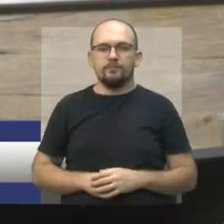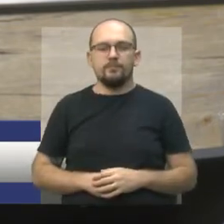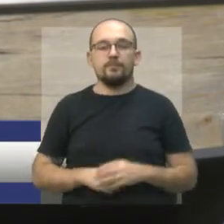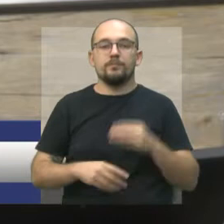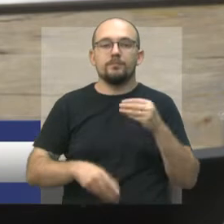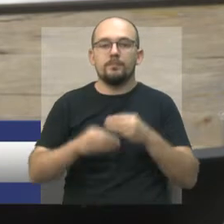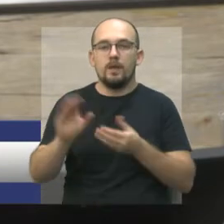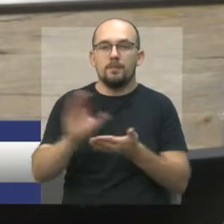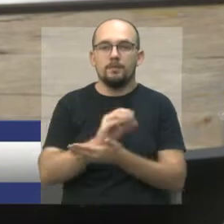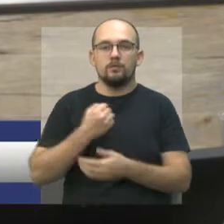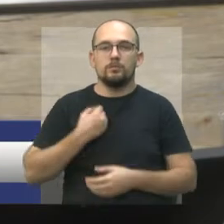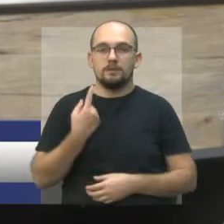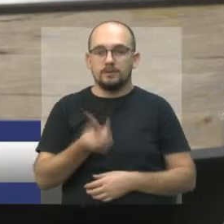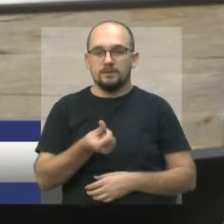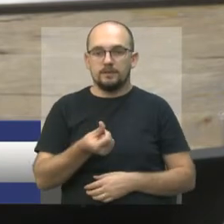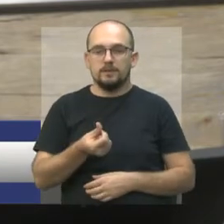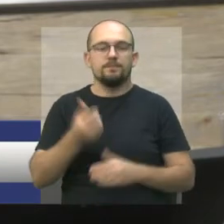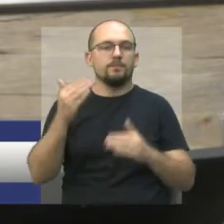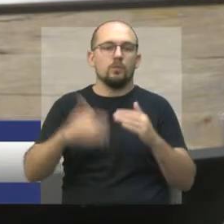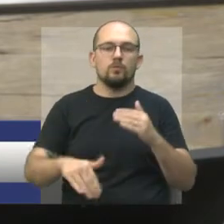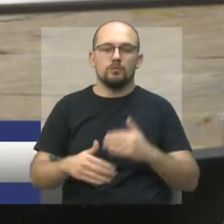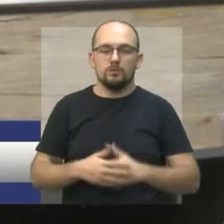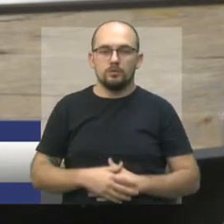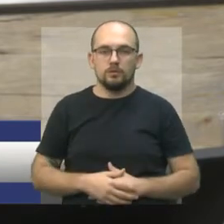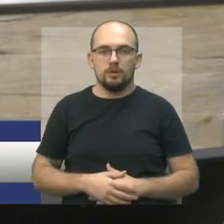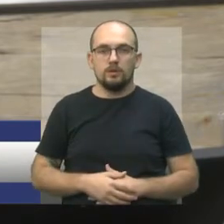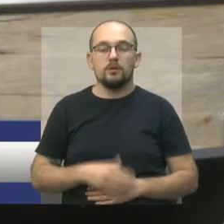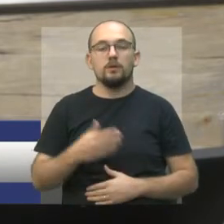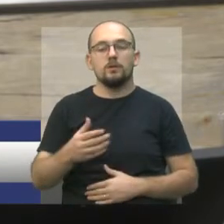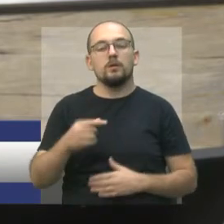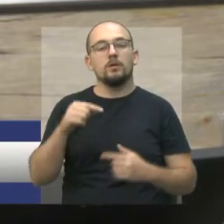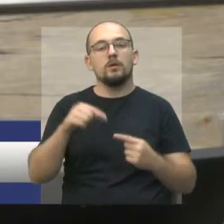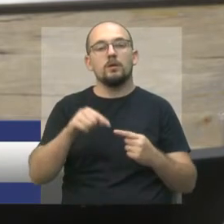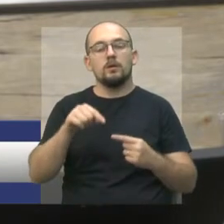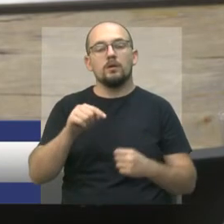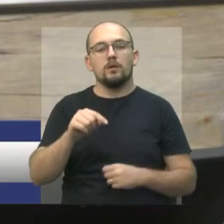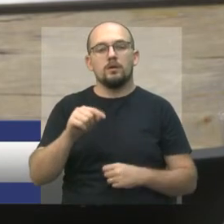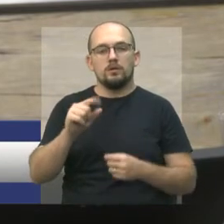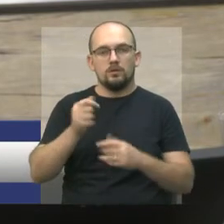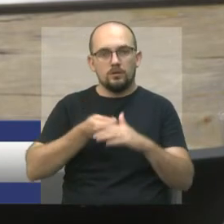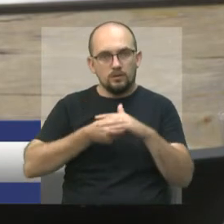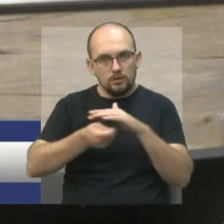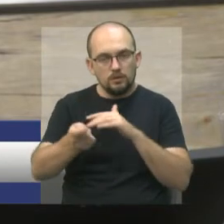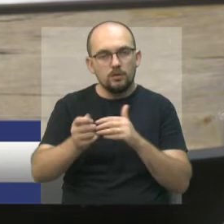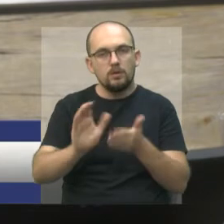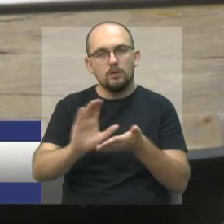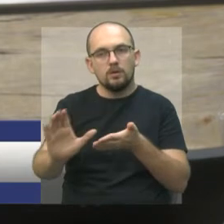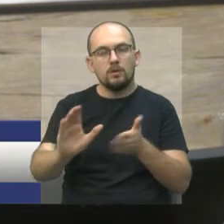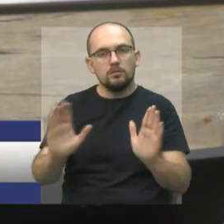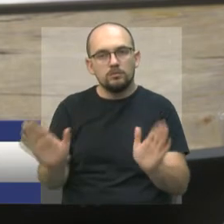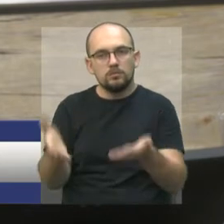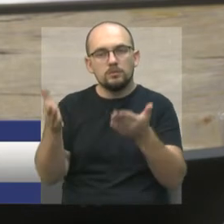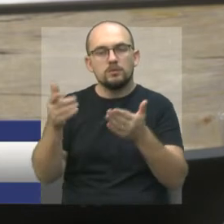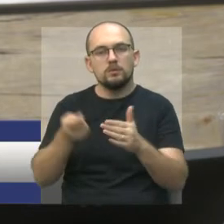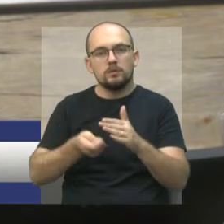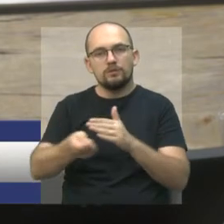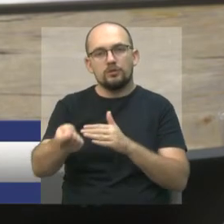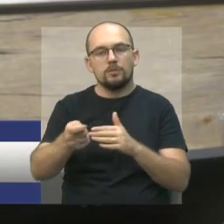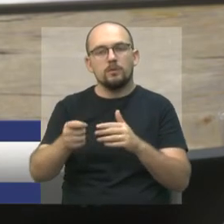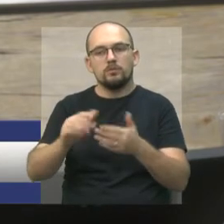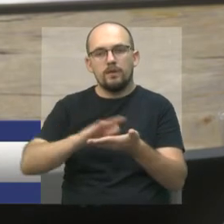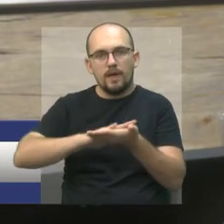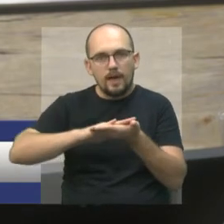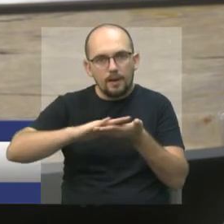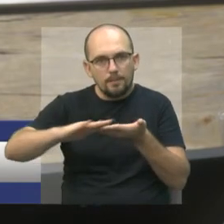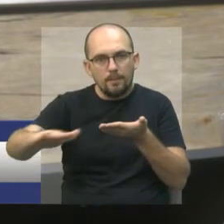Emenda número 16, contrária. Vez que a destinação de recursos à promoção dos investimentos necessários ao